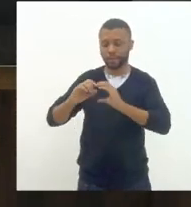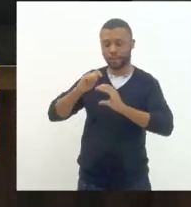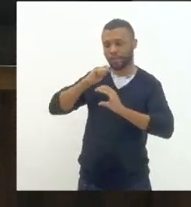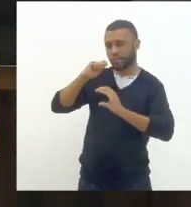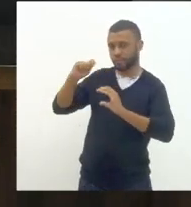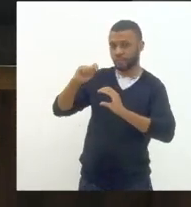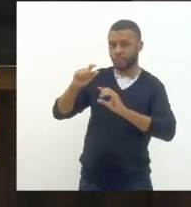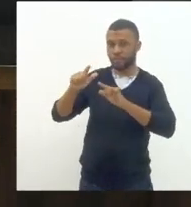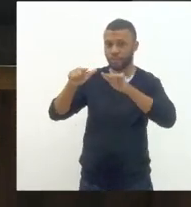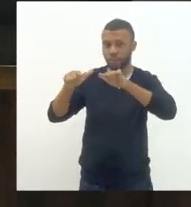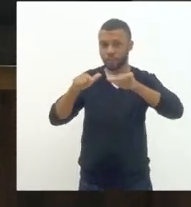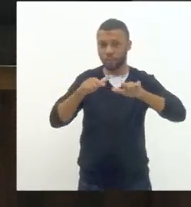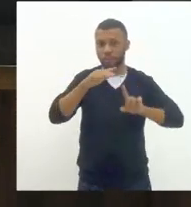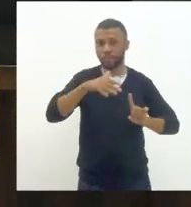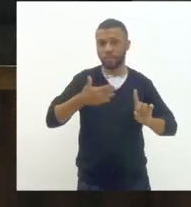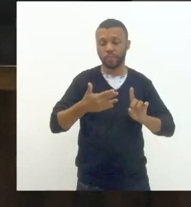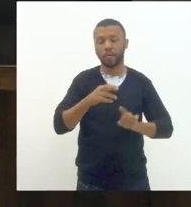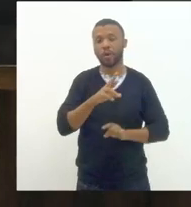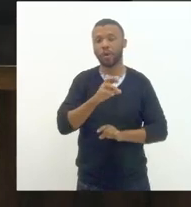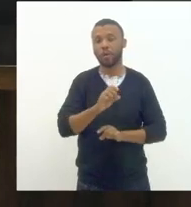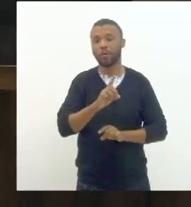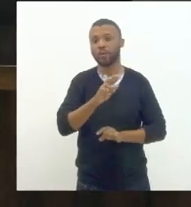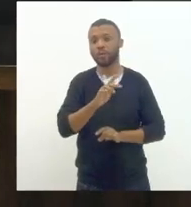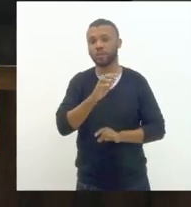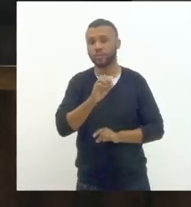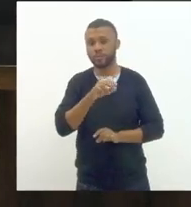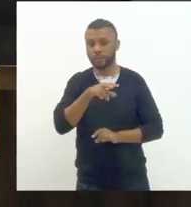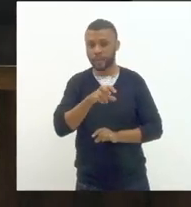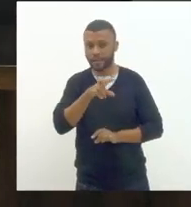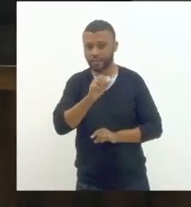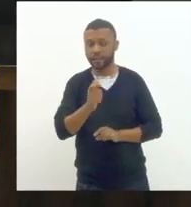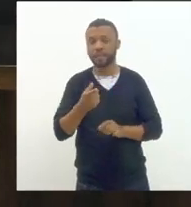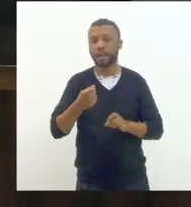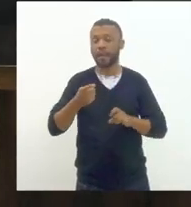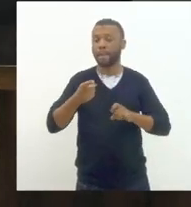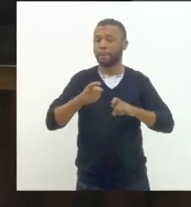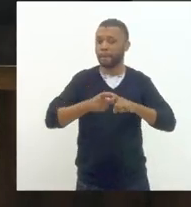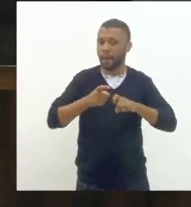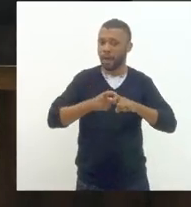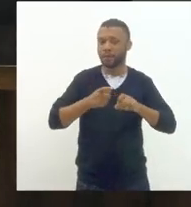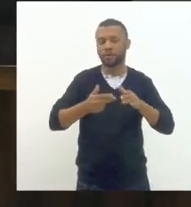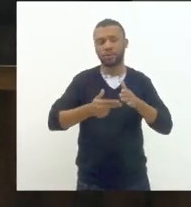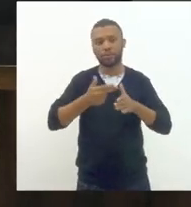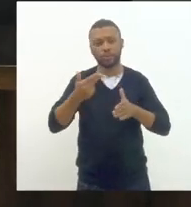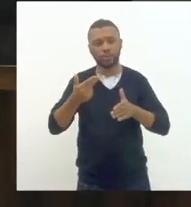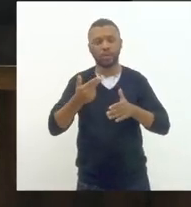respectivo diploma ao doutor Rodrigo Neves Lopes, médico cirurgião vascular. Parecer da